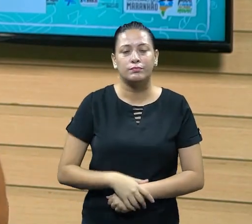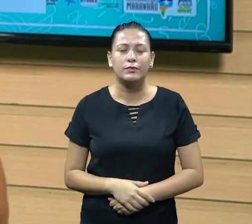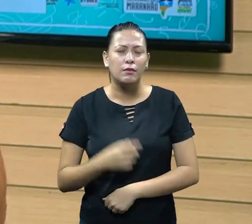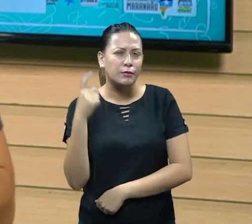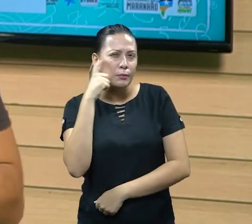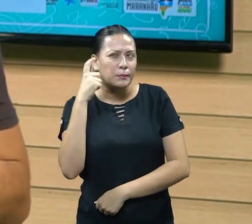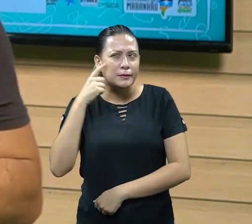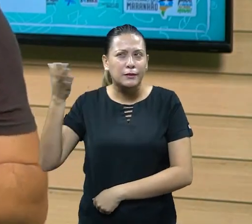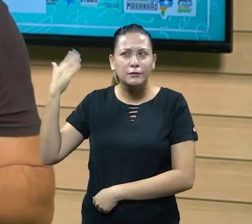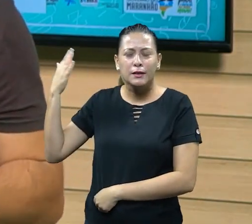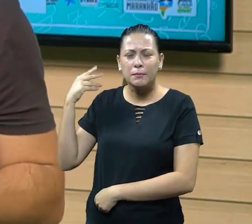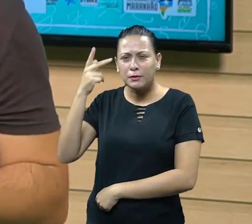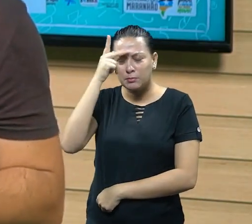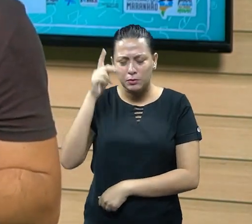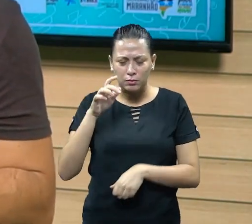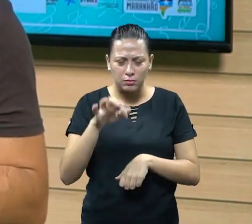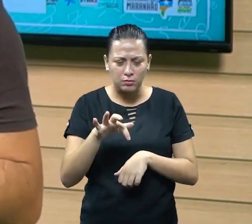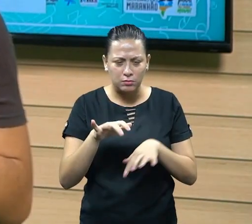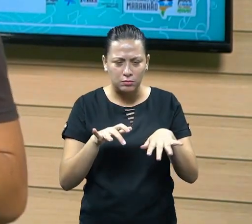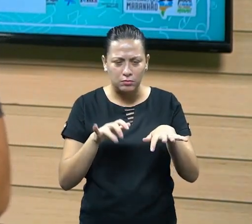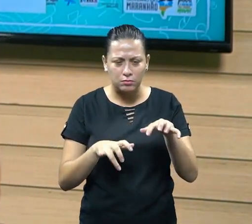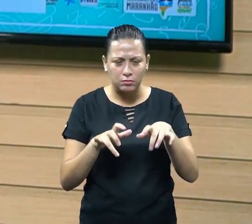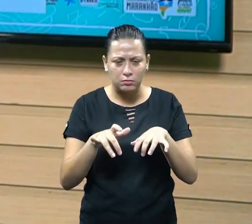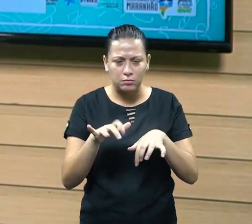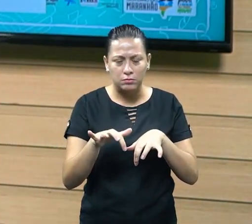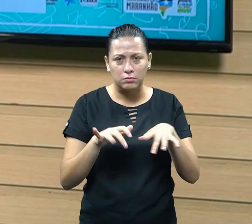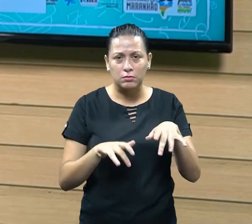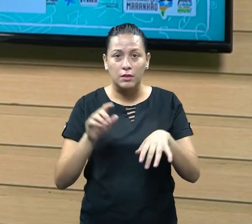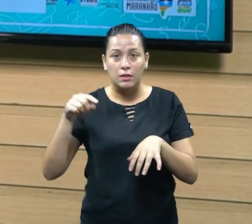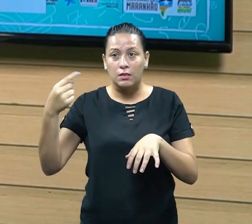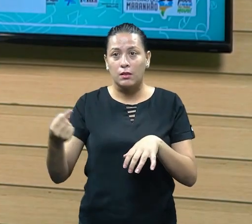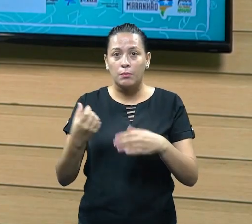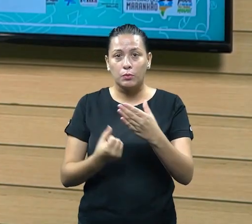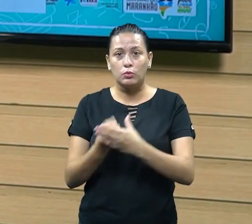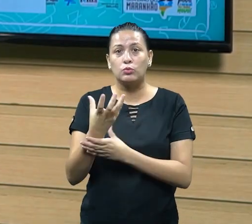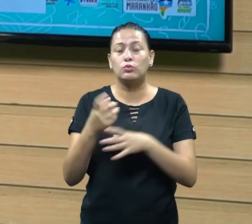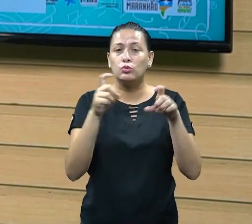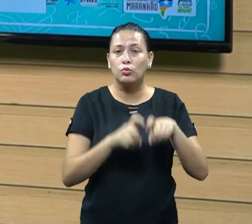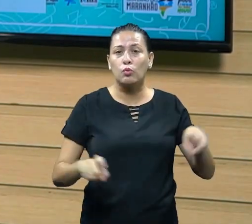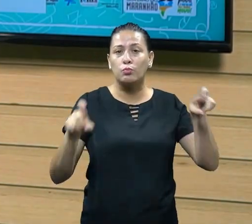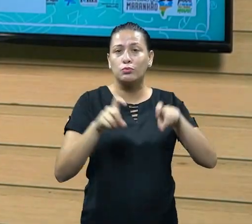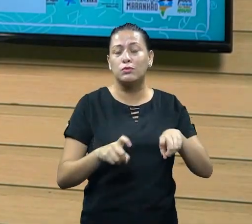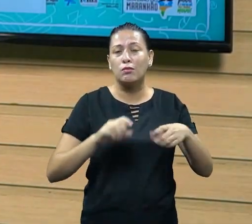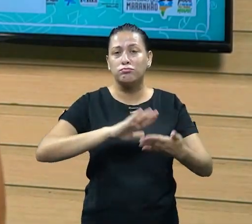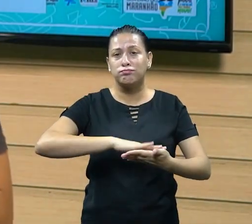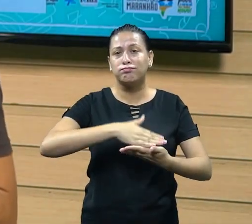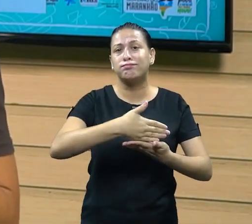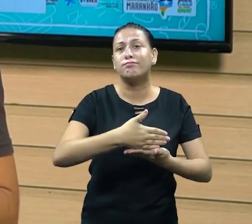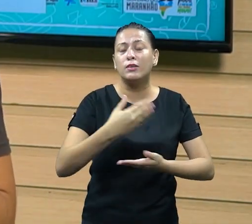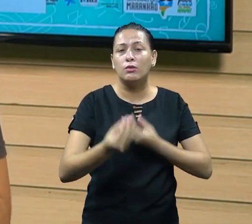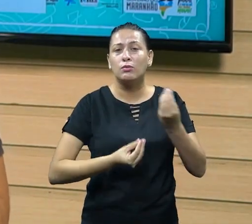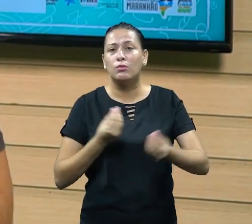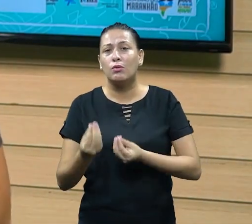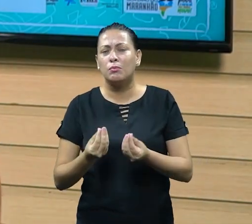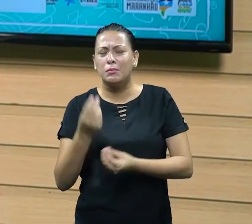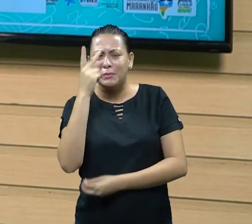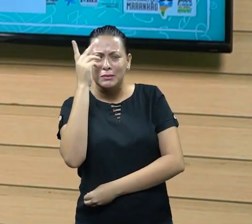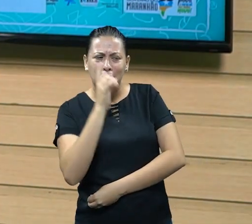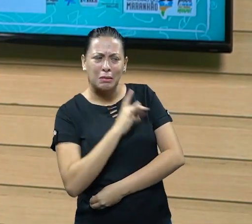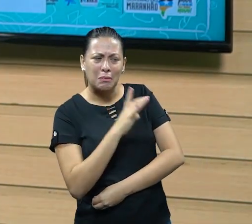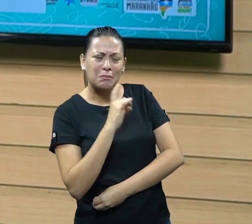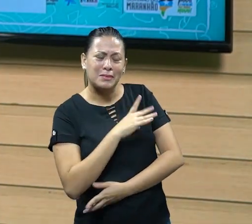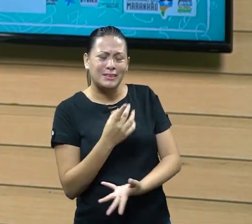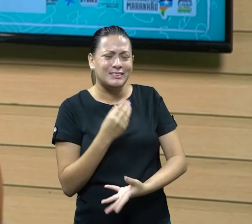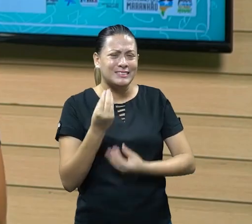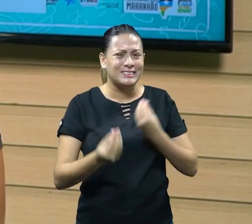de datilografar, e aí de repente surgiram os microcomputadores. Eu fico imaginando o medo dessas pessoas, nossa, eu vou ter que começar do